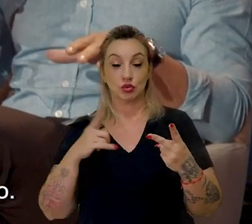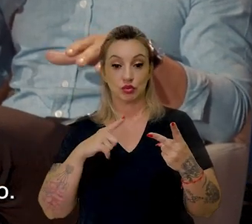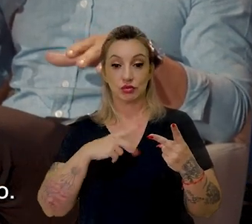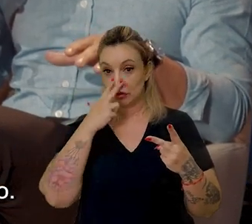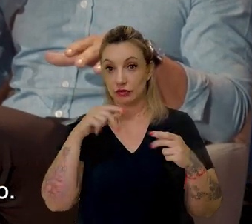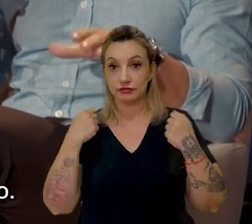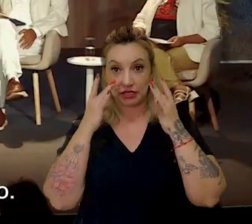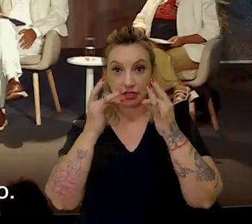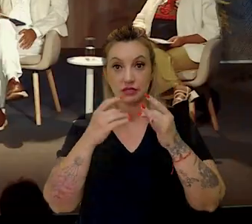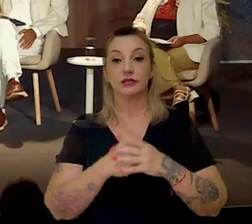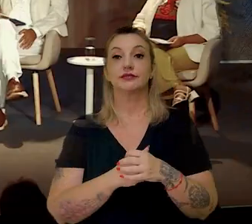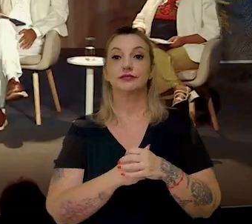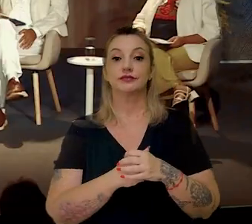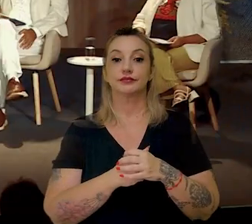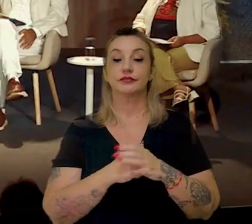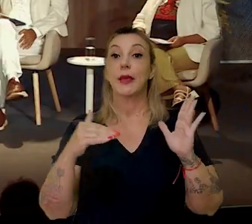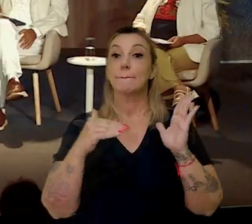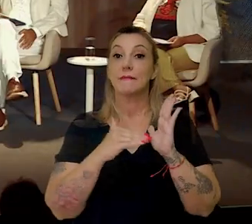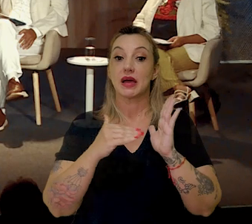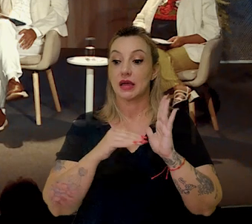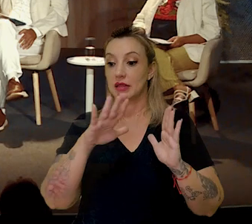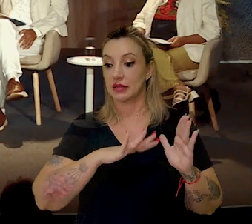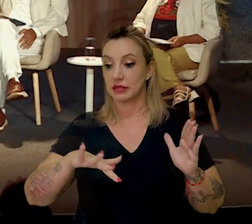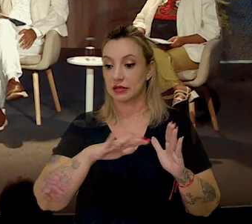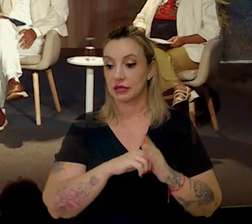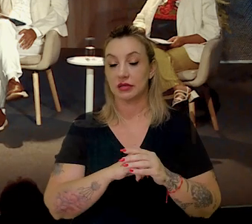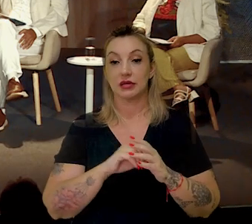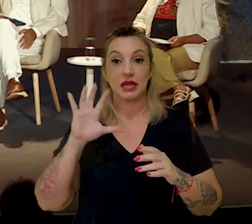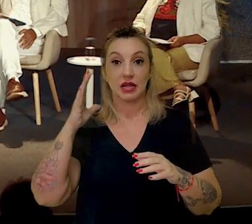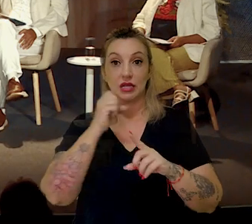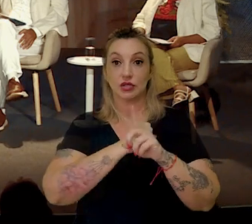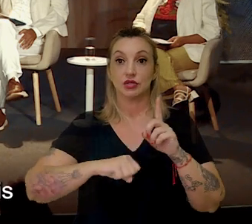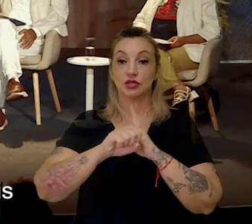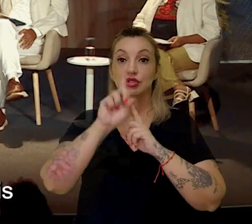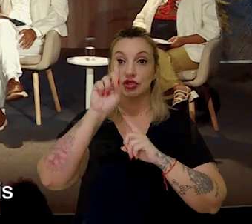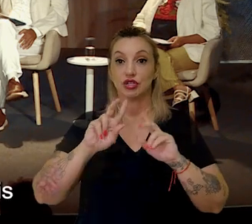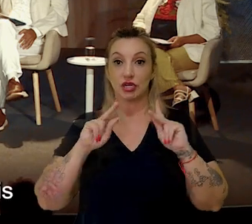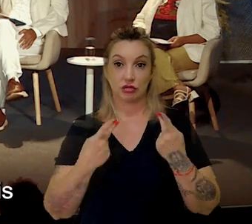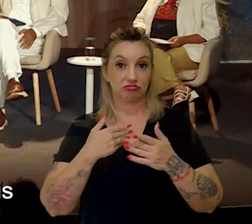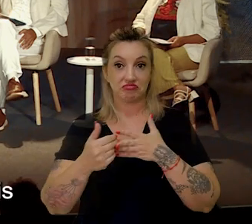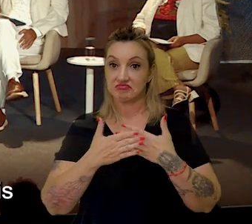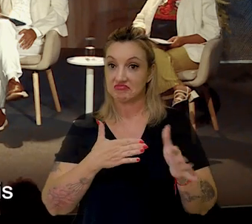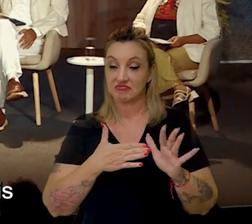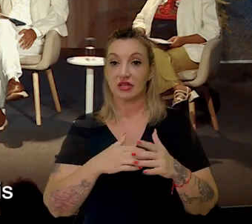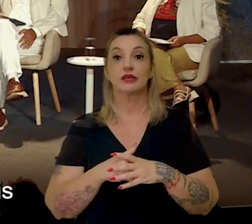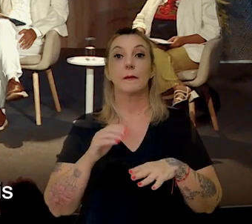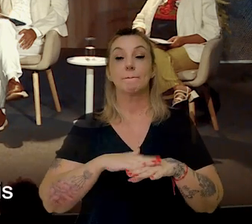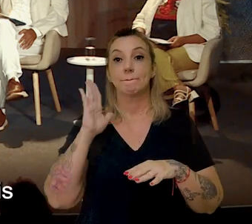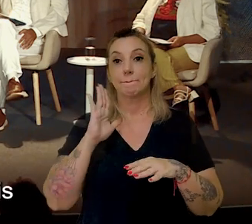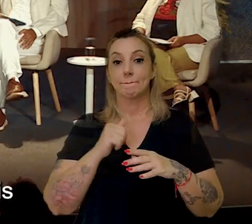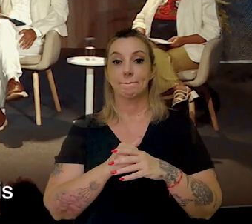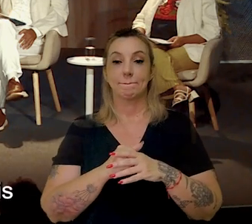acho que todo mundo precisa ficar atento Essas barreiras do ambiental climático social Direitos Humanos Seja lá que nome você dê estão cada